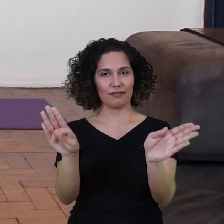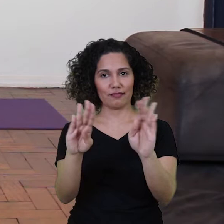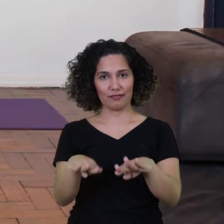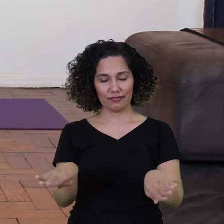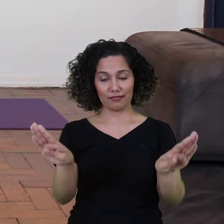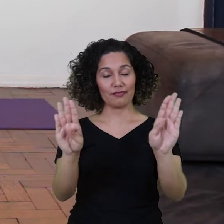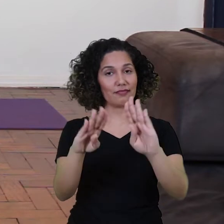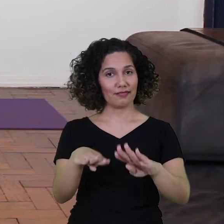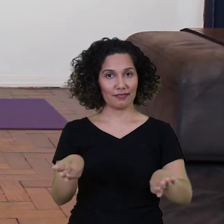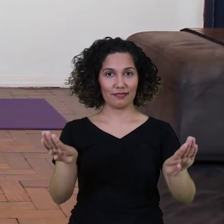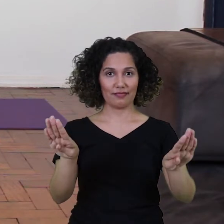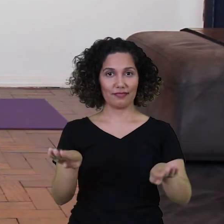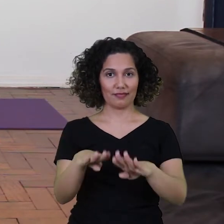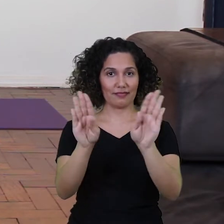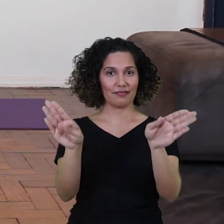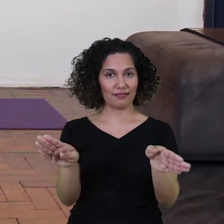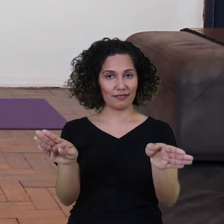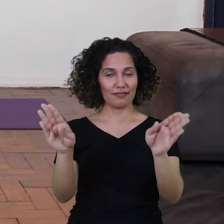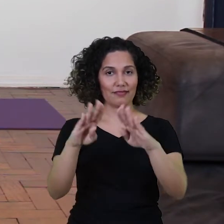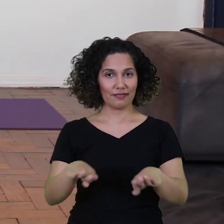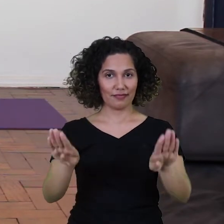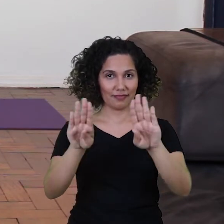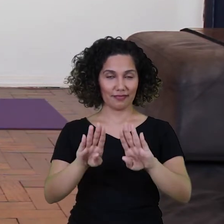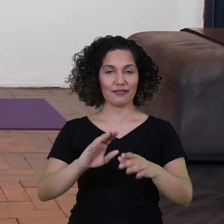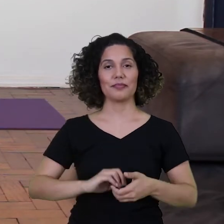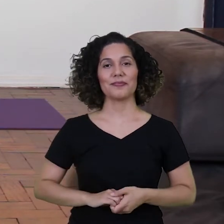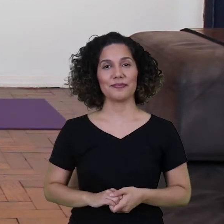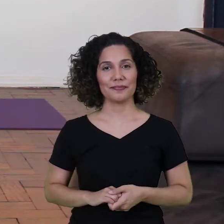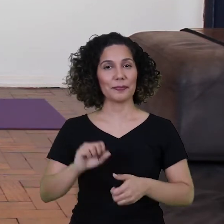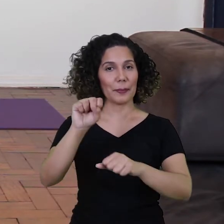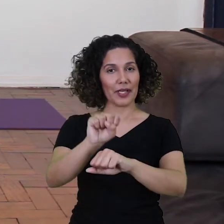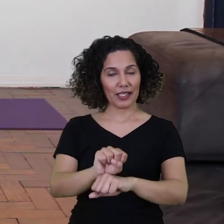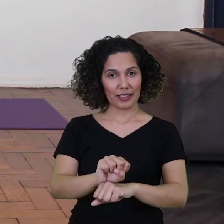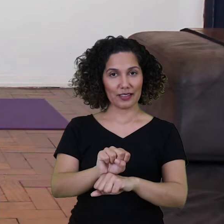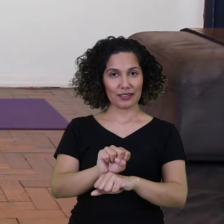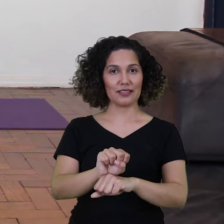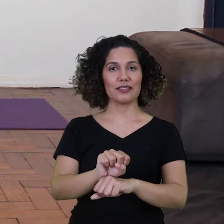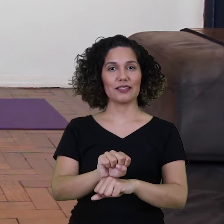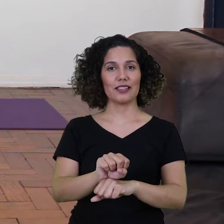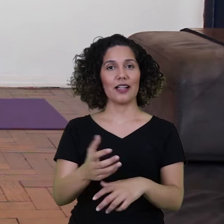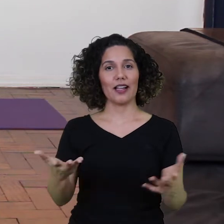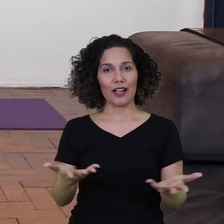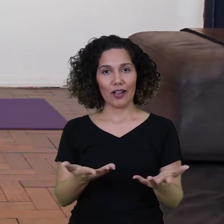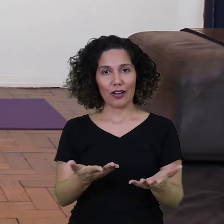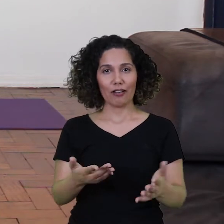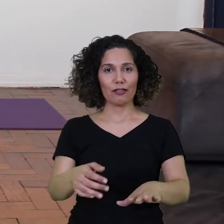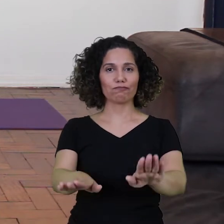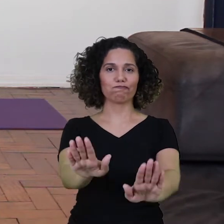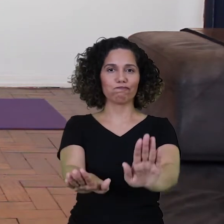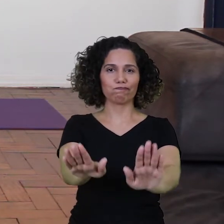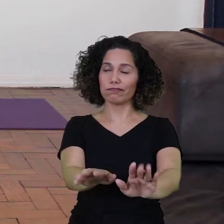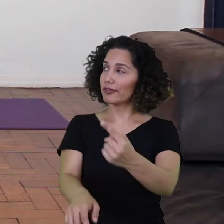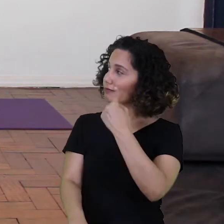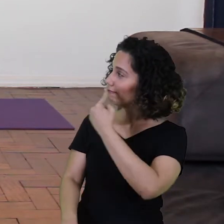Faz para outro. e para, e solta aqui um pouquinho as pernas,